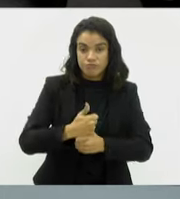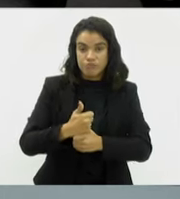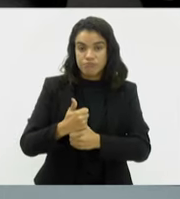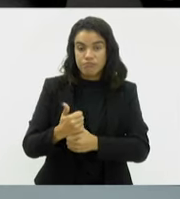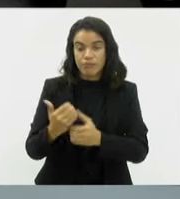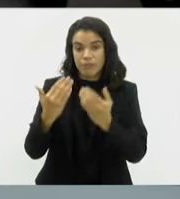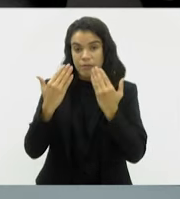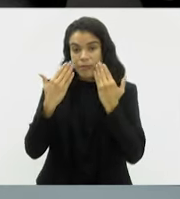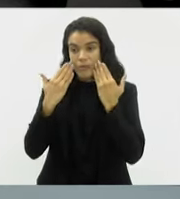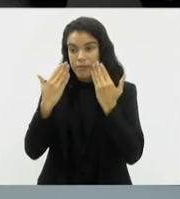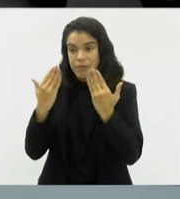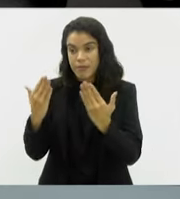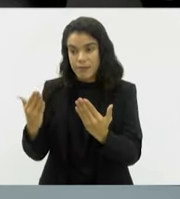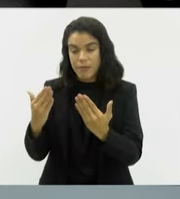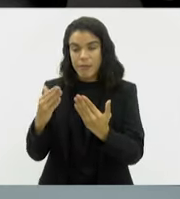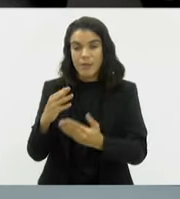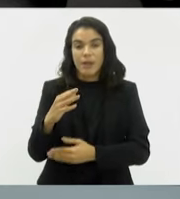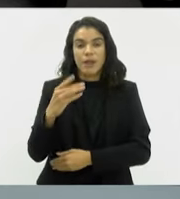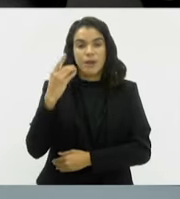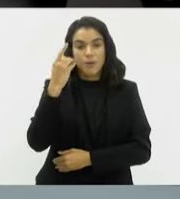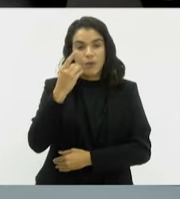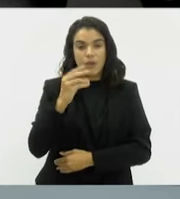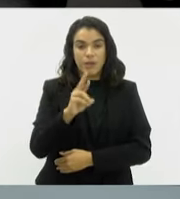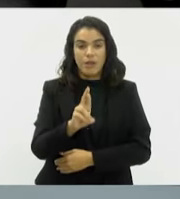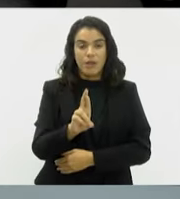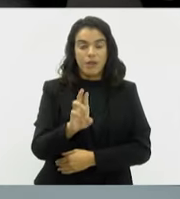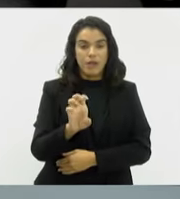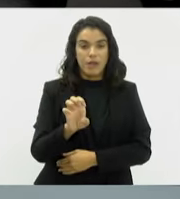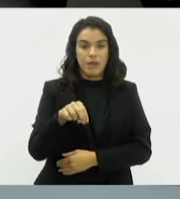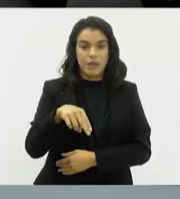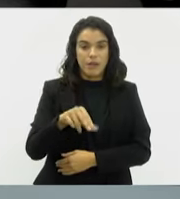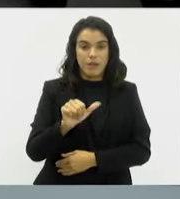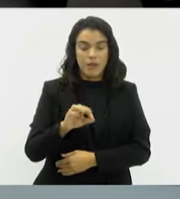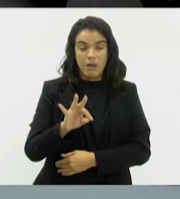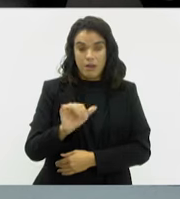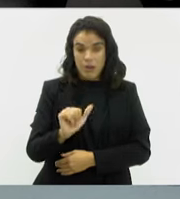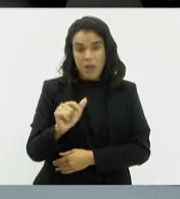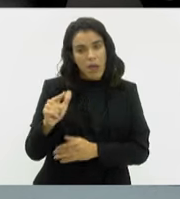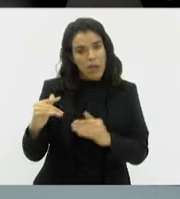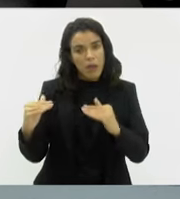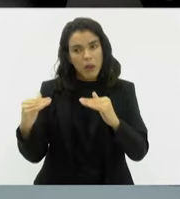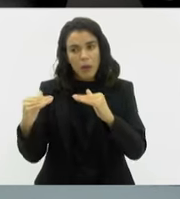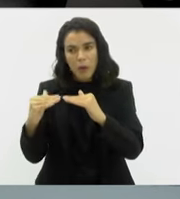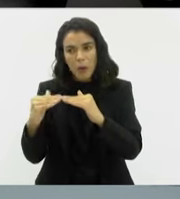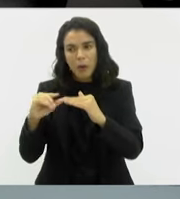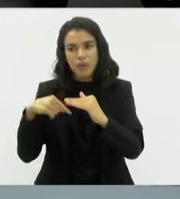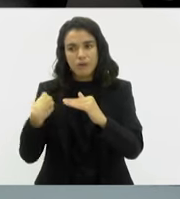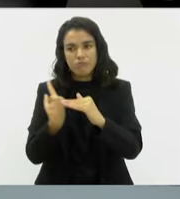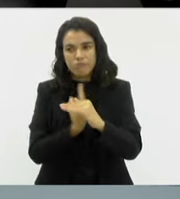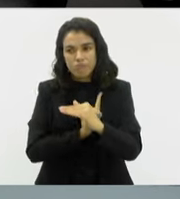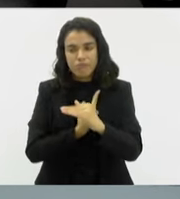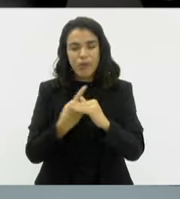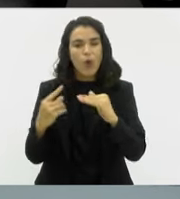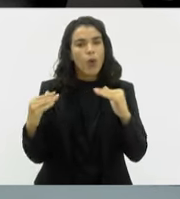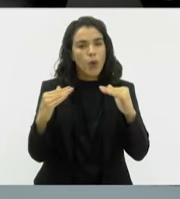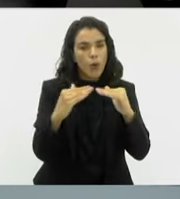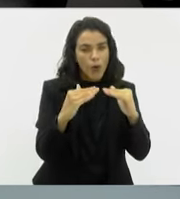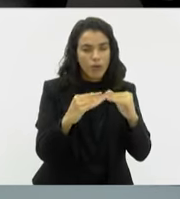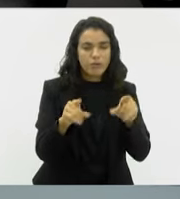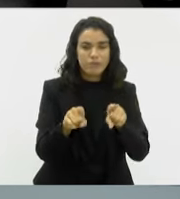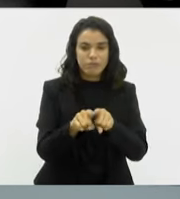apresentasse a deputada Renata Souza, ela dando aval, todos nós estamos dando, porque a gente está aprovando na